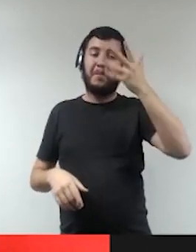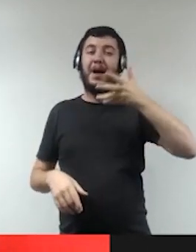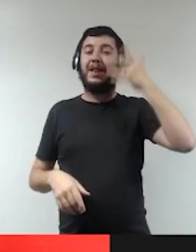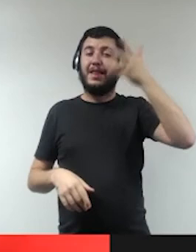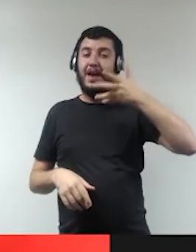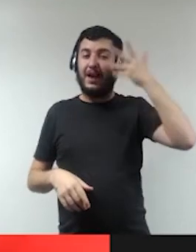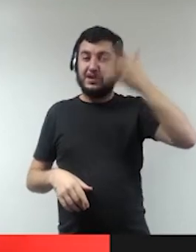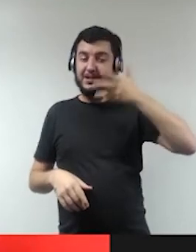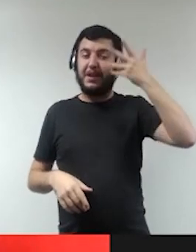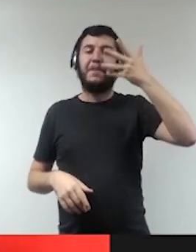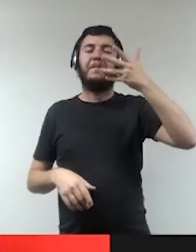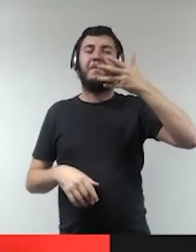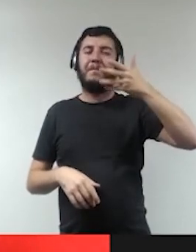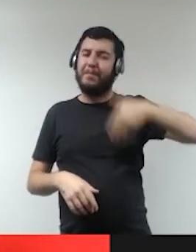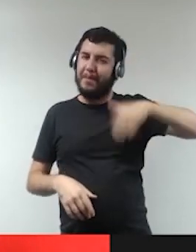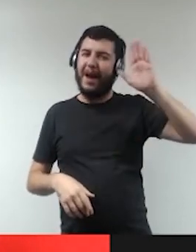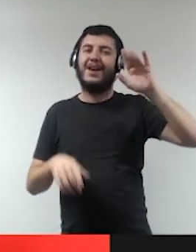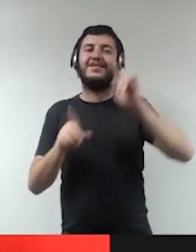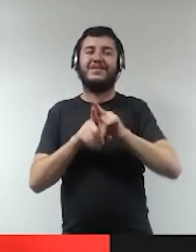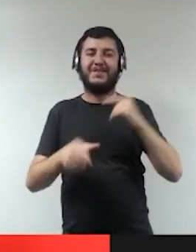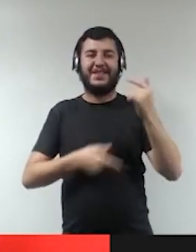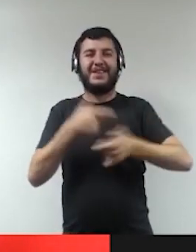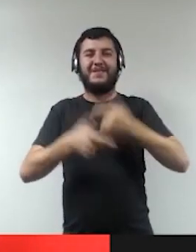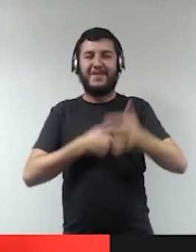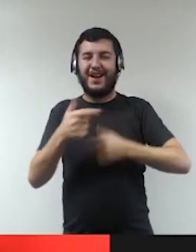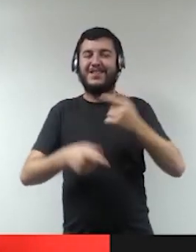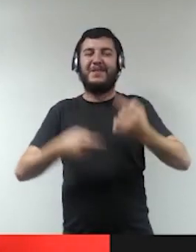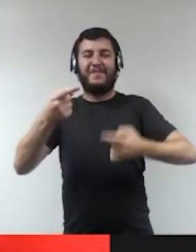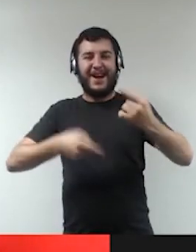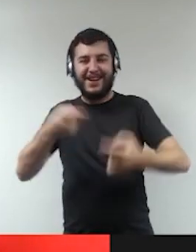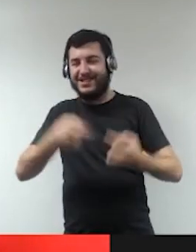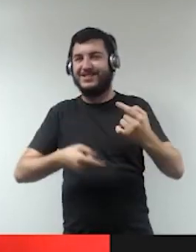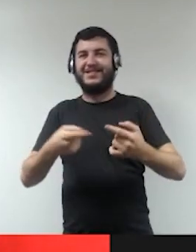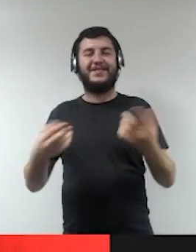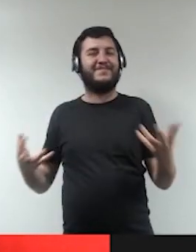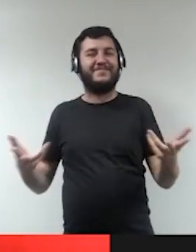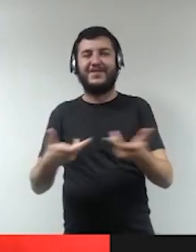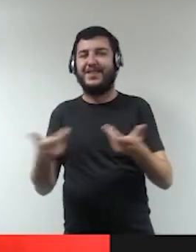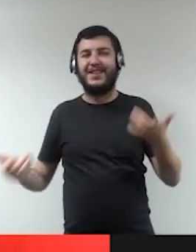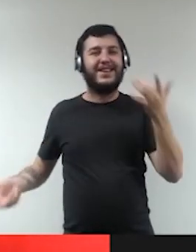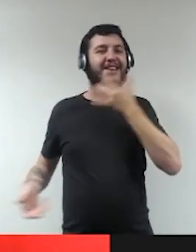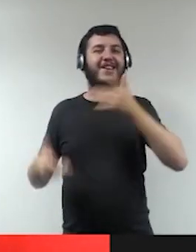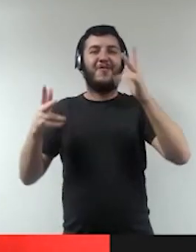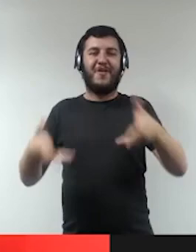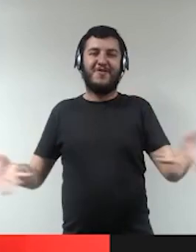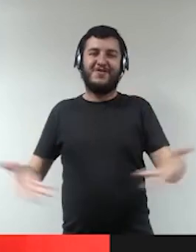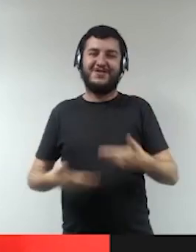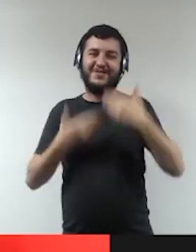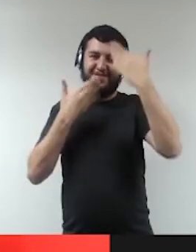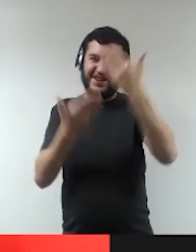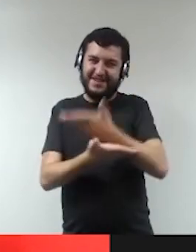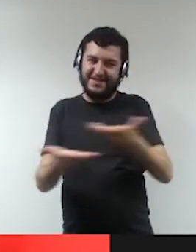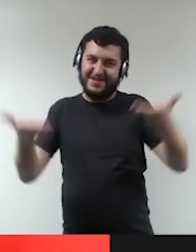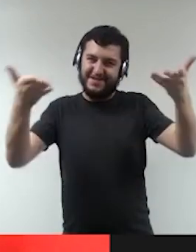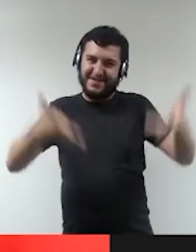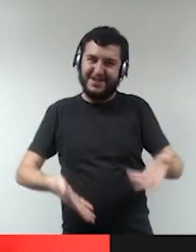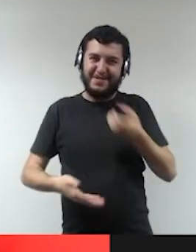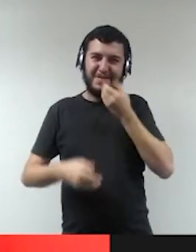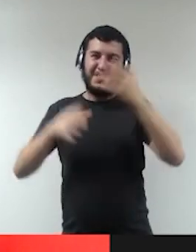muitos trabalhos, e será certamente tão bom quanto hoje. Muito obrigada a todos que estão participando. Uma boa noite.